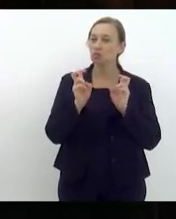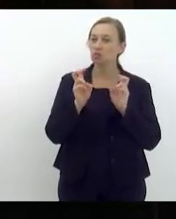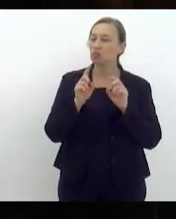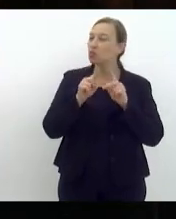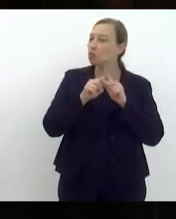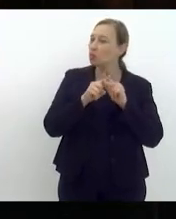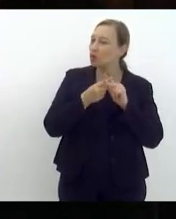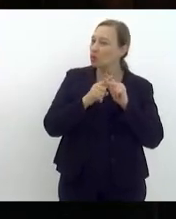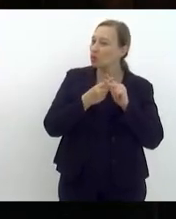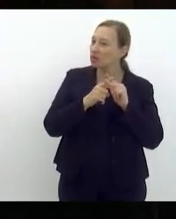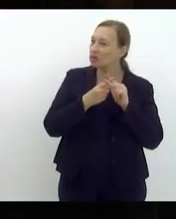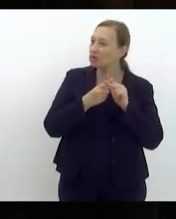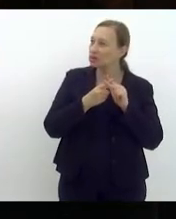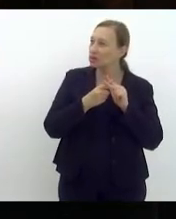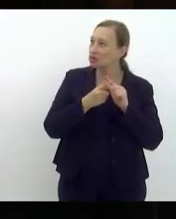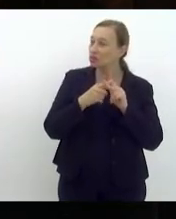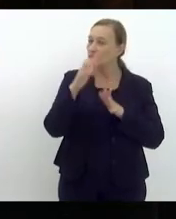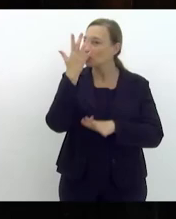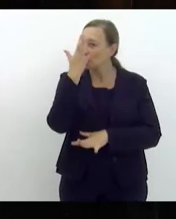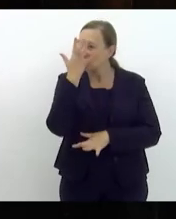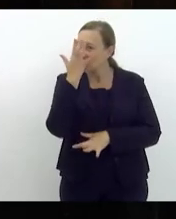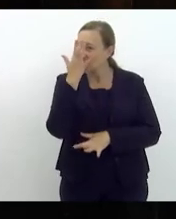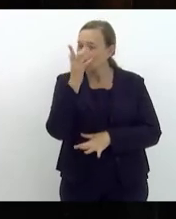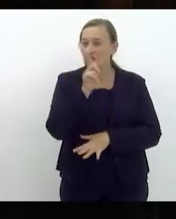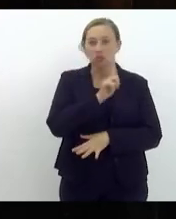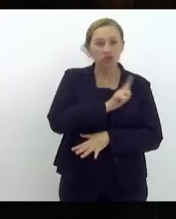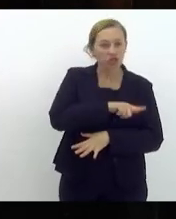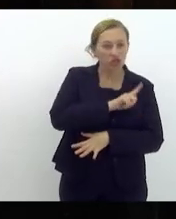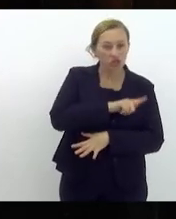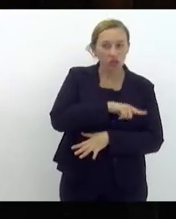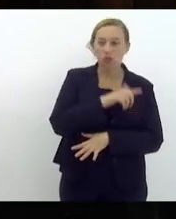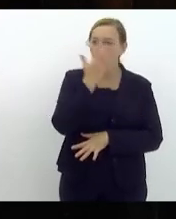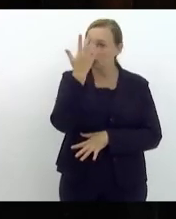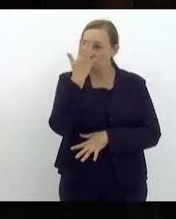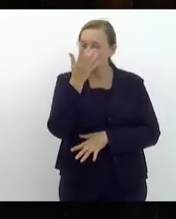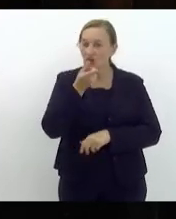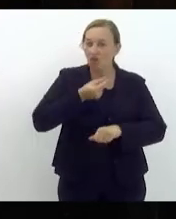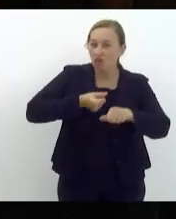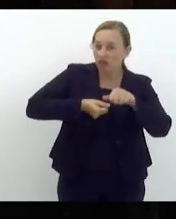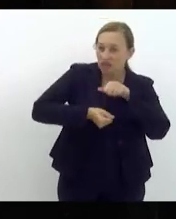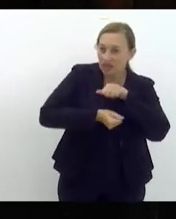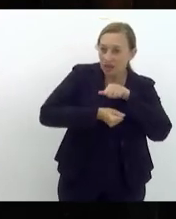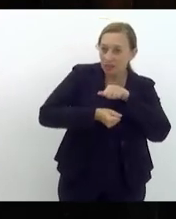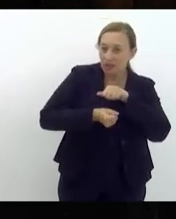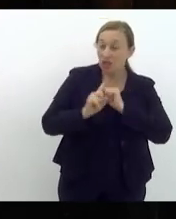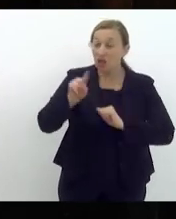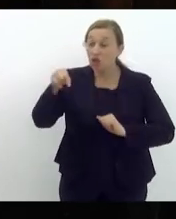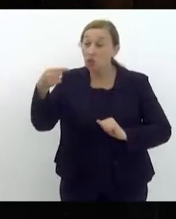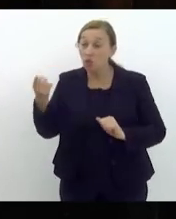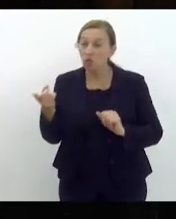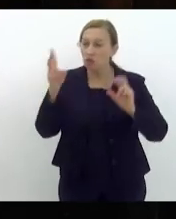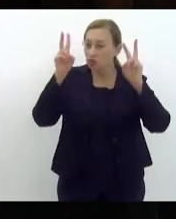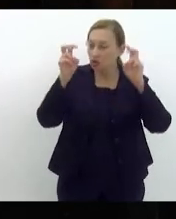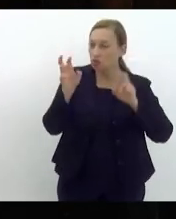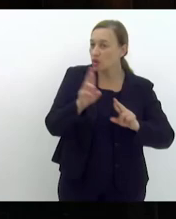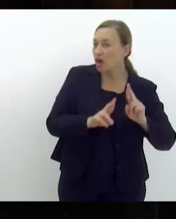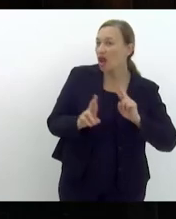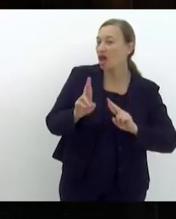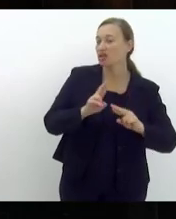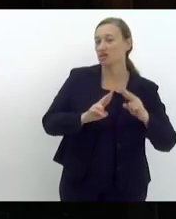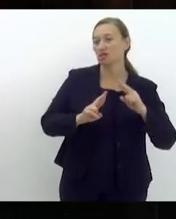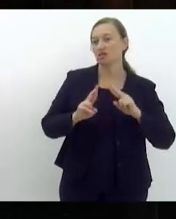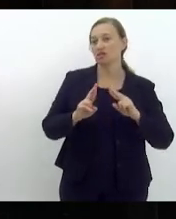regulação do carnaval da gestão do carnaval do financiamento e outros aspectos relacionados